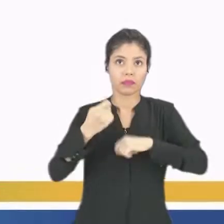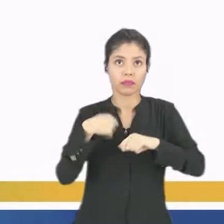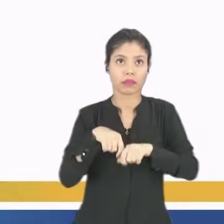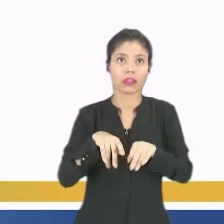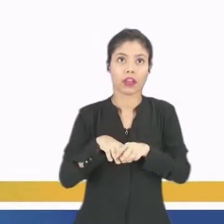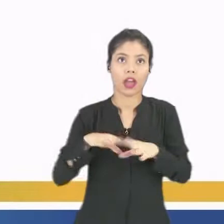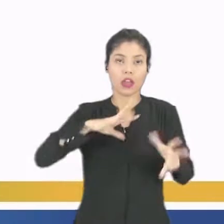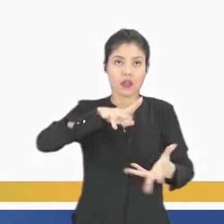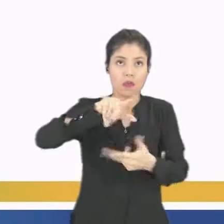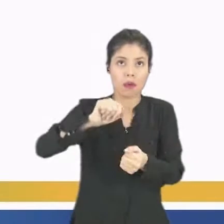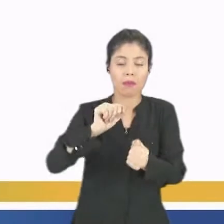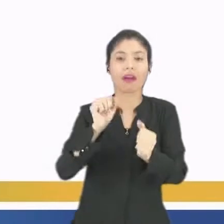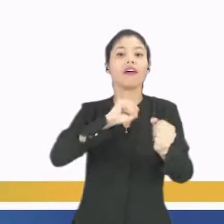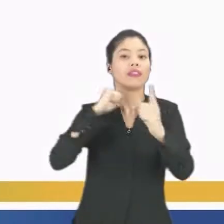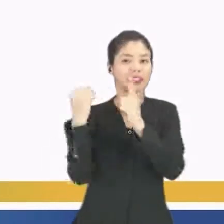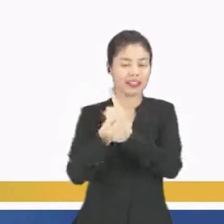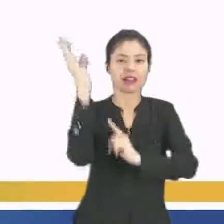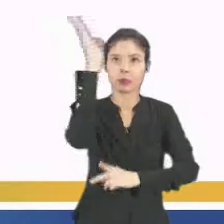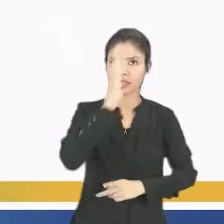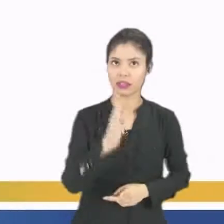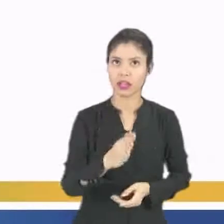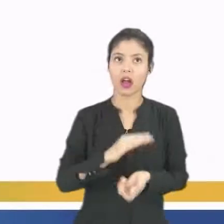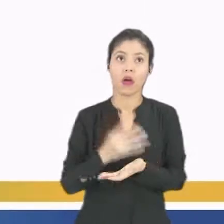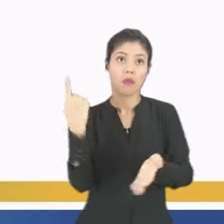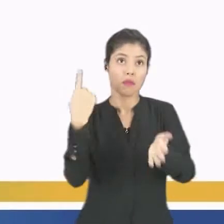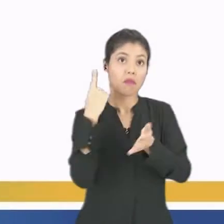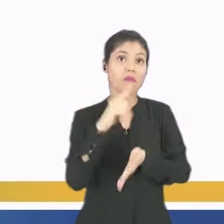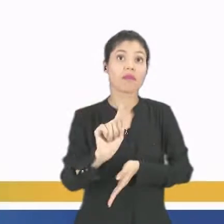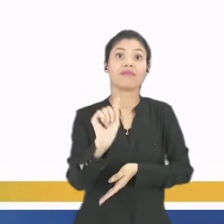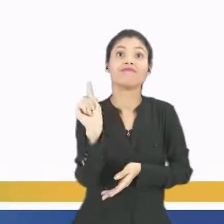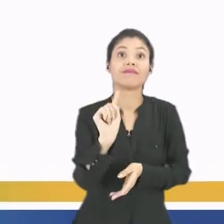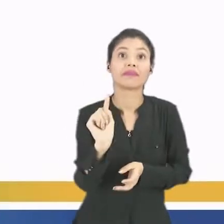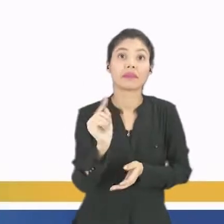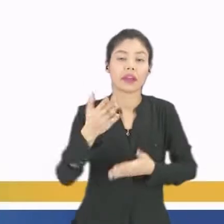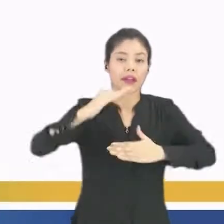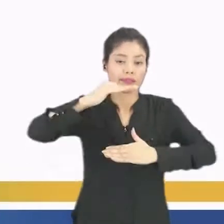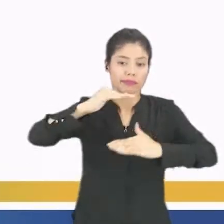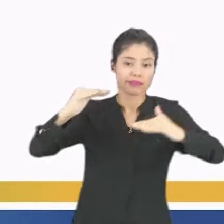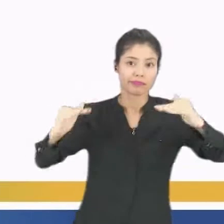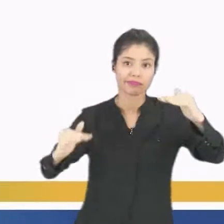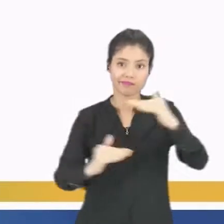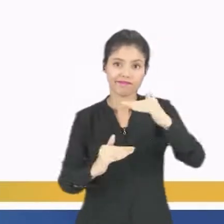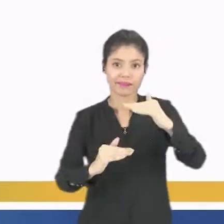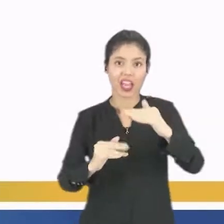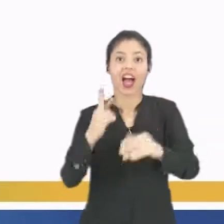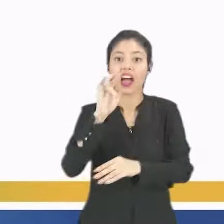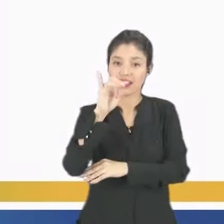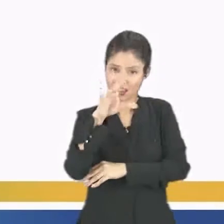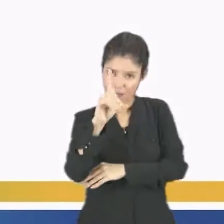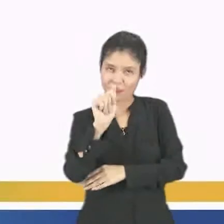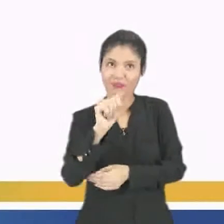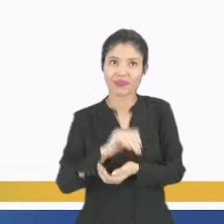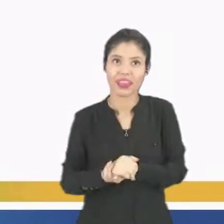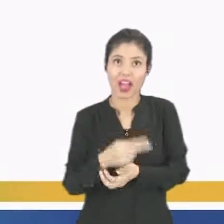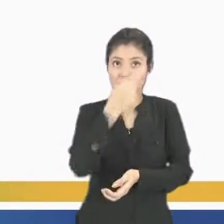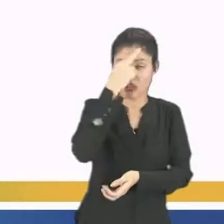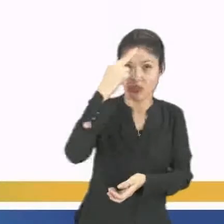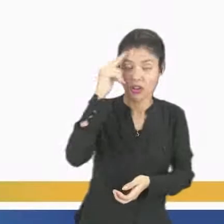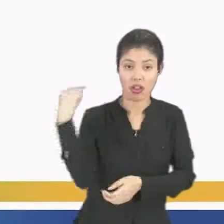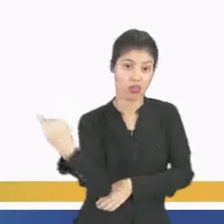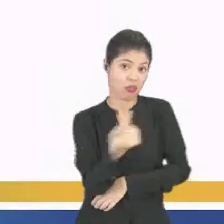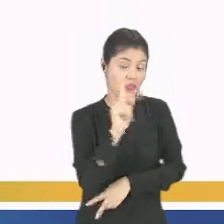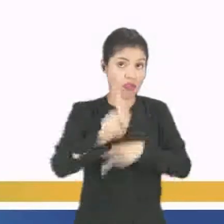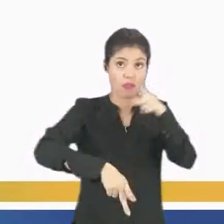os membros da sociedade brasileira e uma delas está relacionada à desigualdade racial. A história do nosso povo